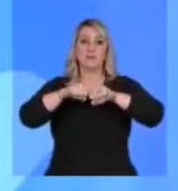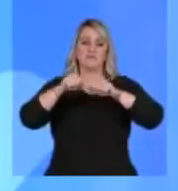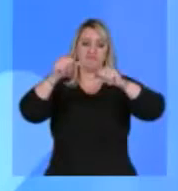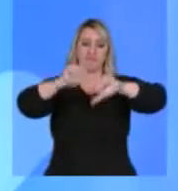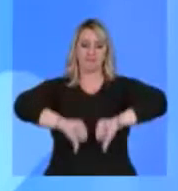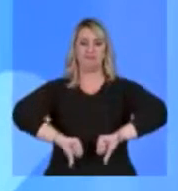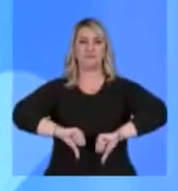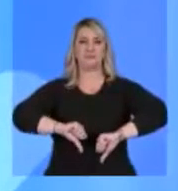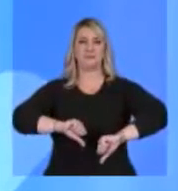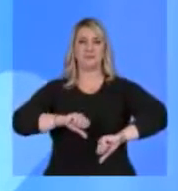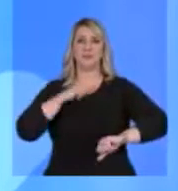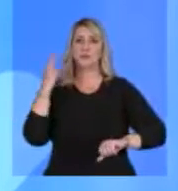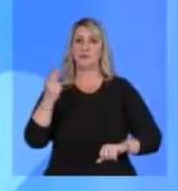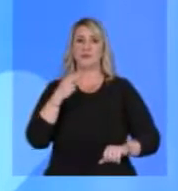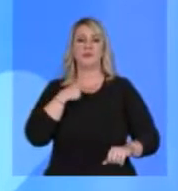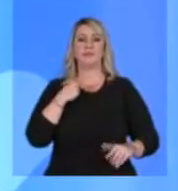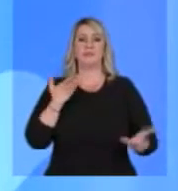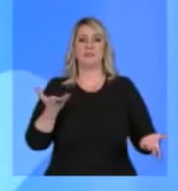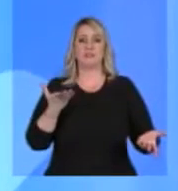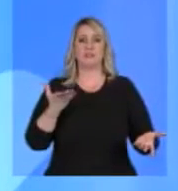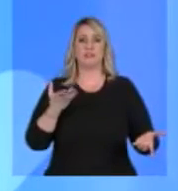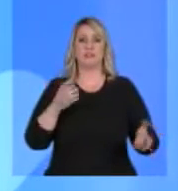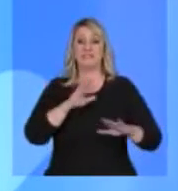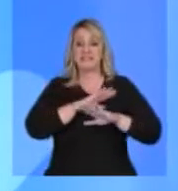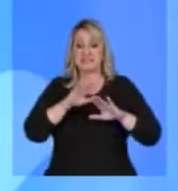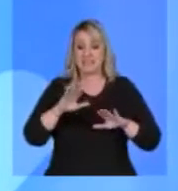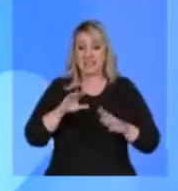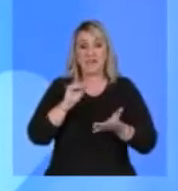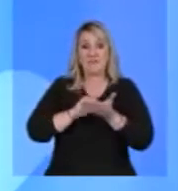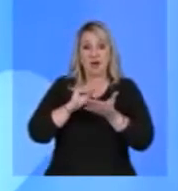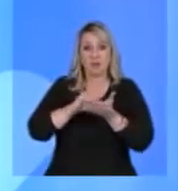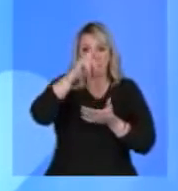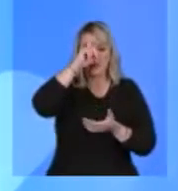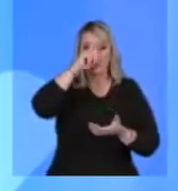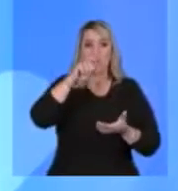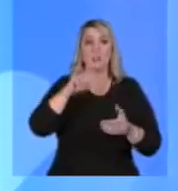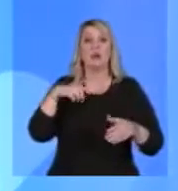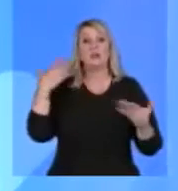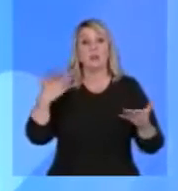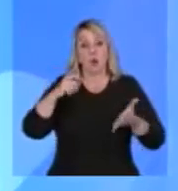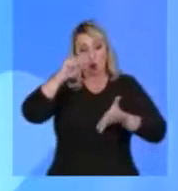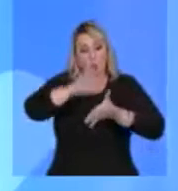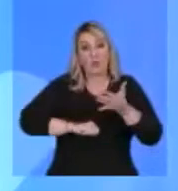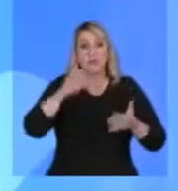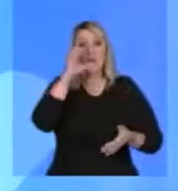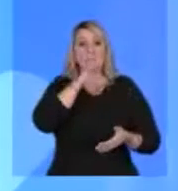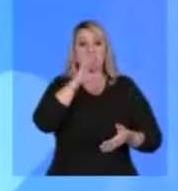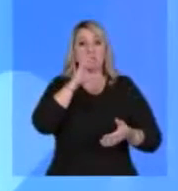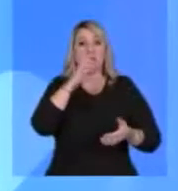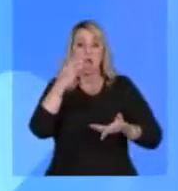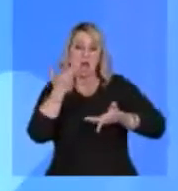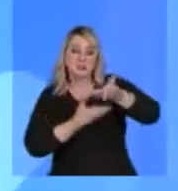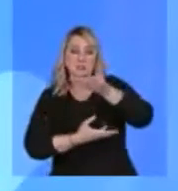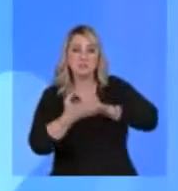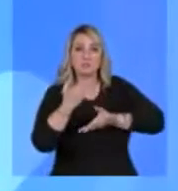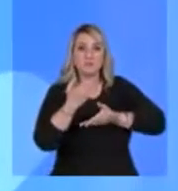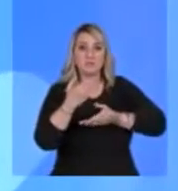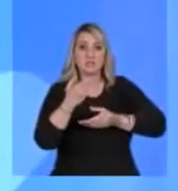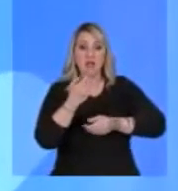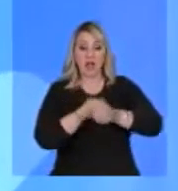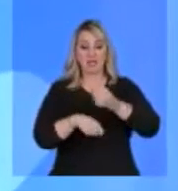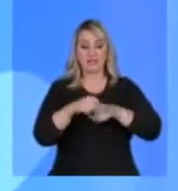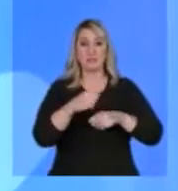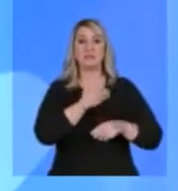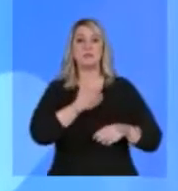a ilha do governador sem esse hospital e foi feito uma contratação de emergência a dinâmica da administração pública